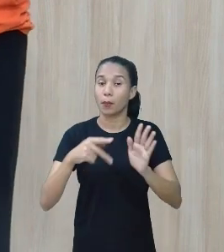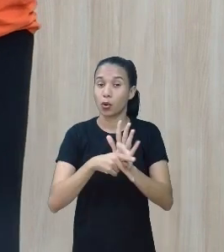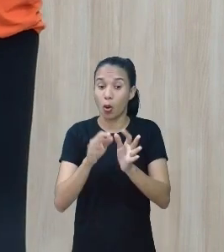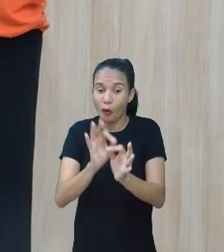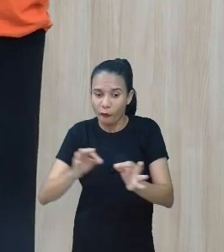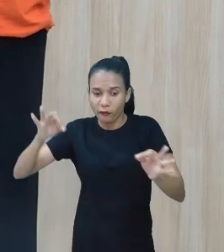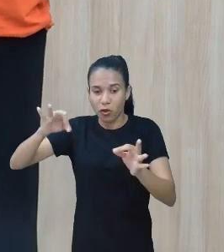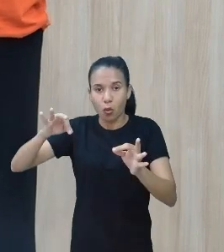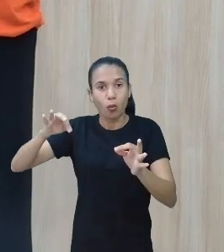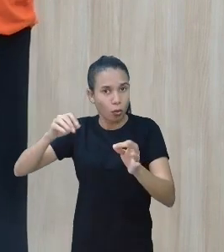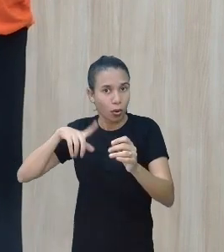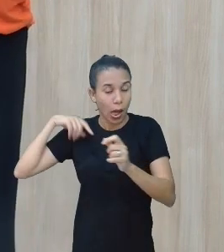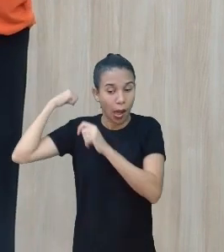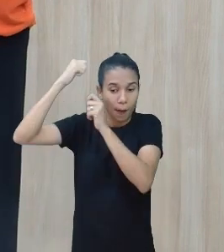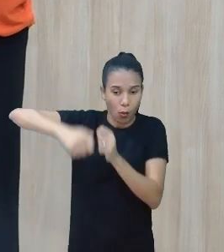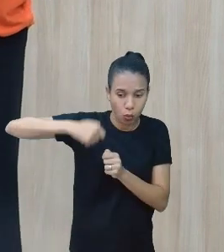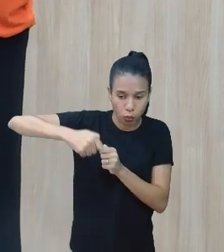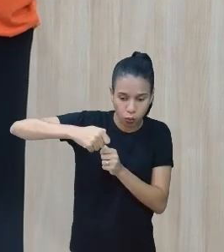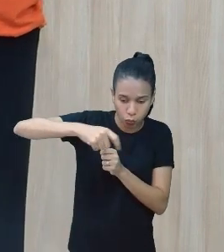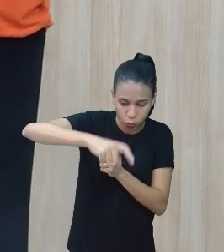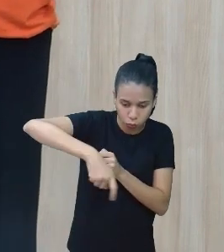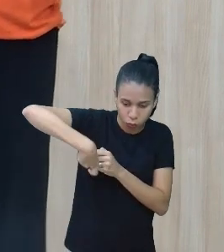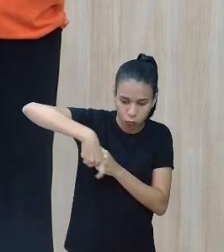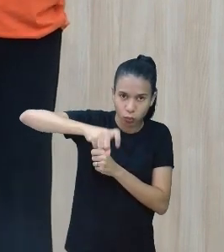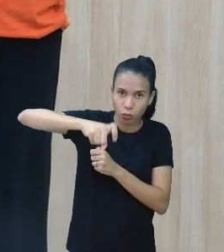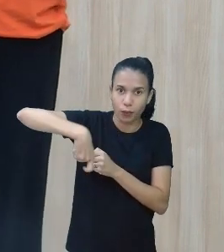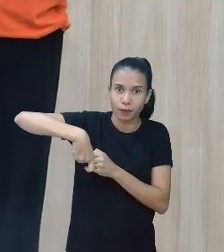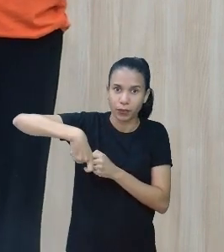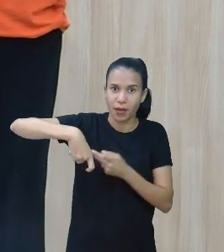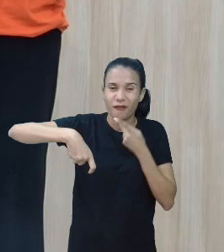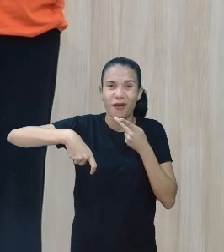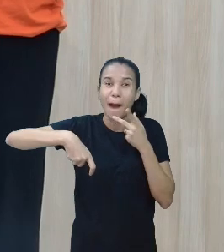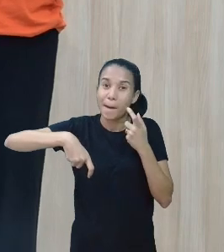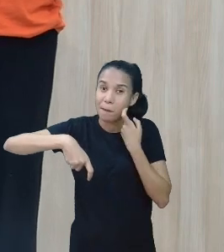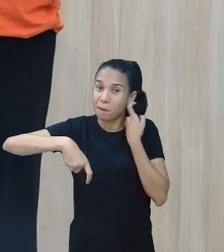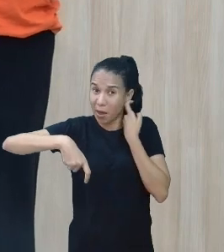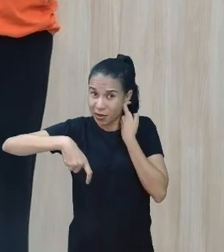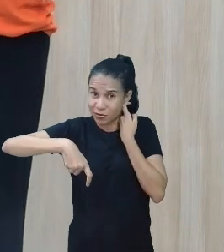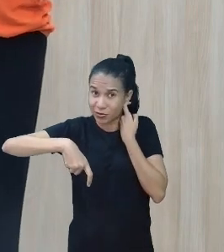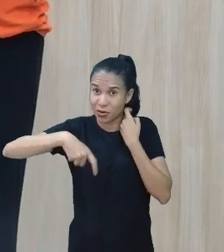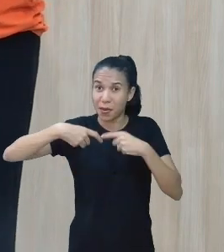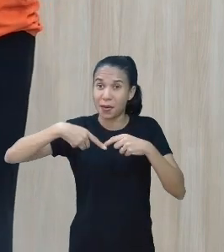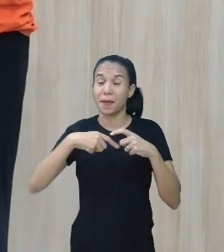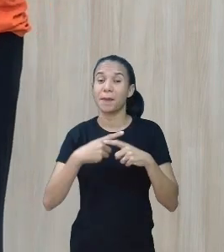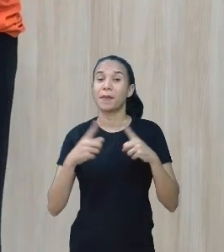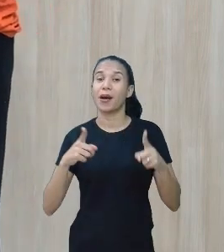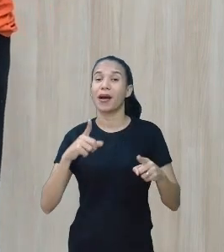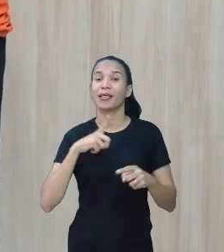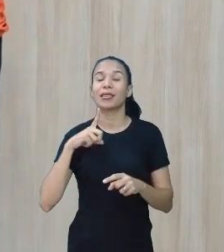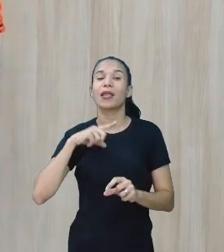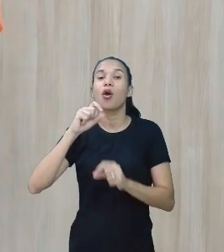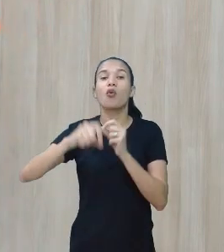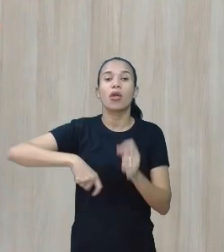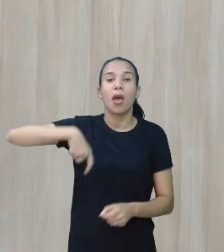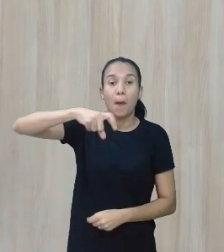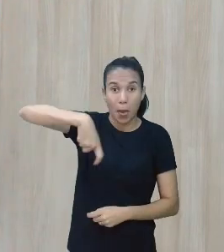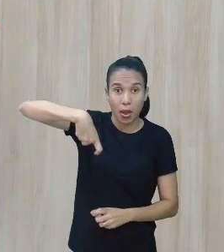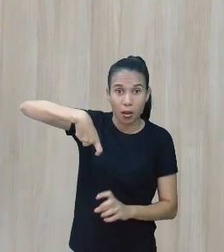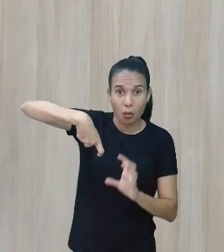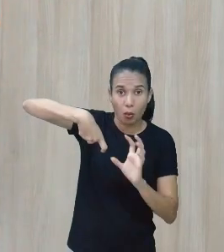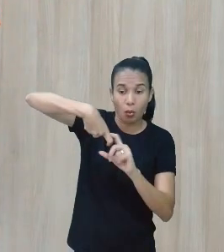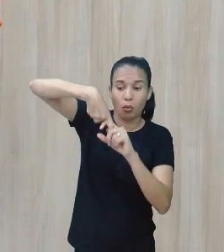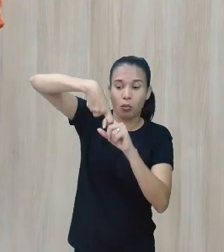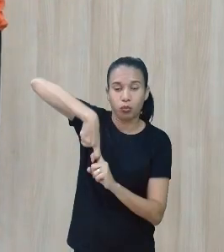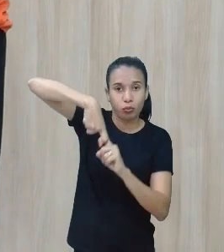fio longo e fino. A tendência da gente marcar peixe é grande, mas quem está na ponta de um fio longo e fino,